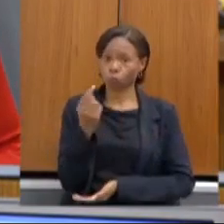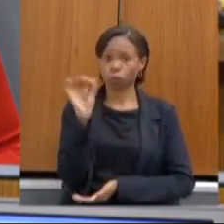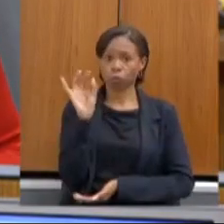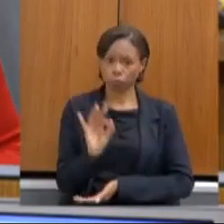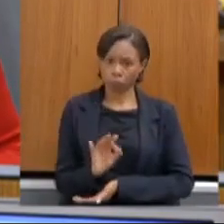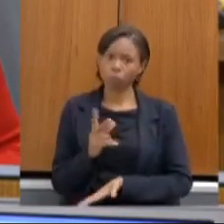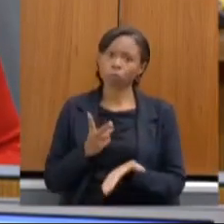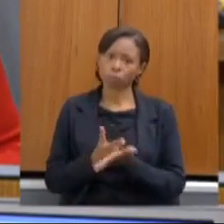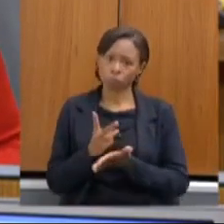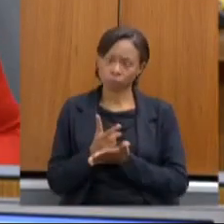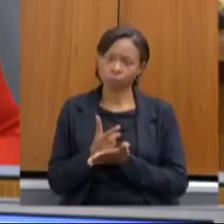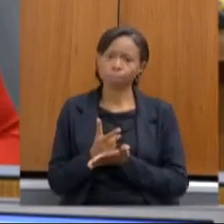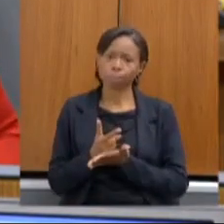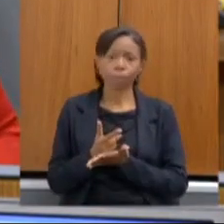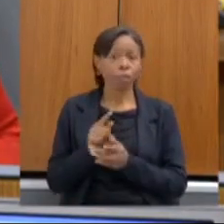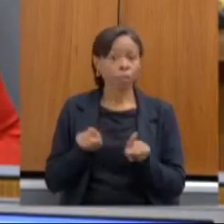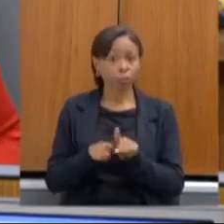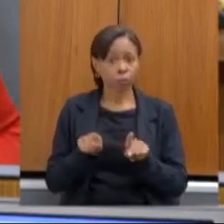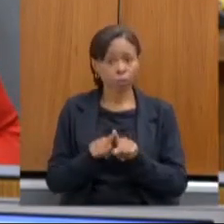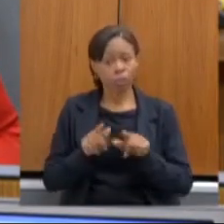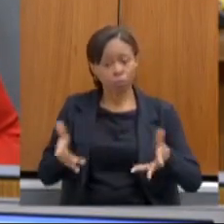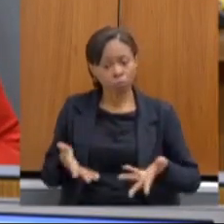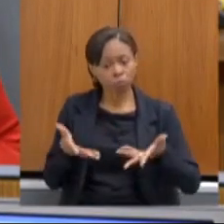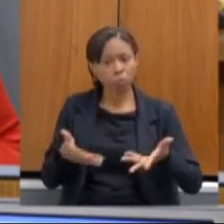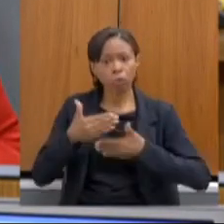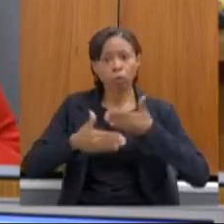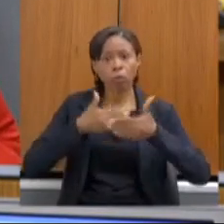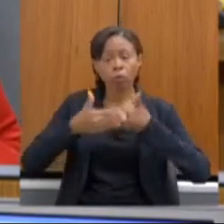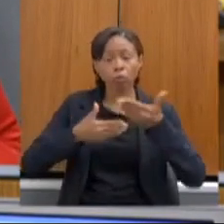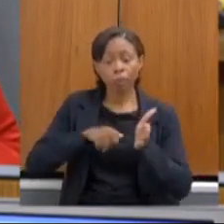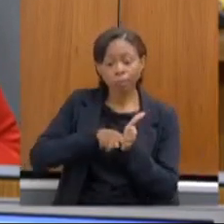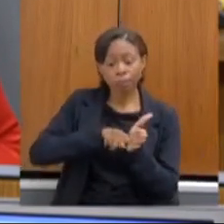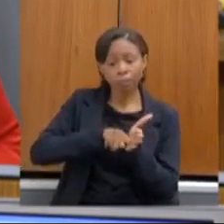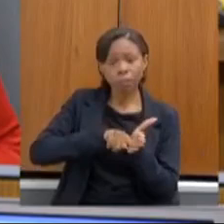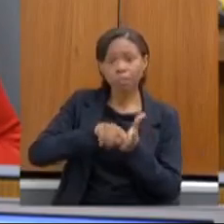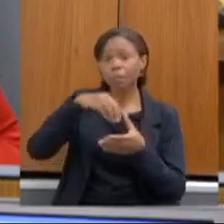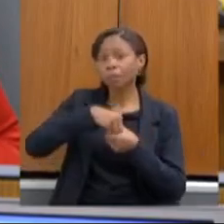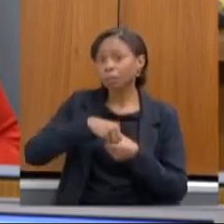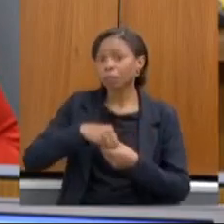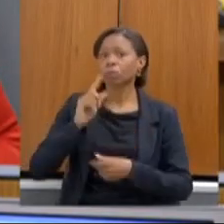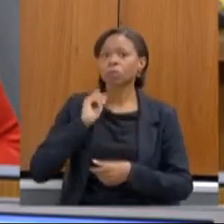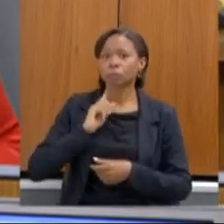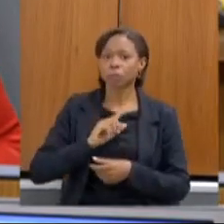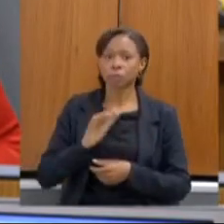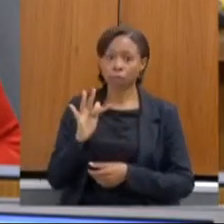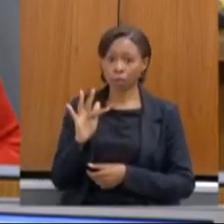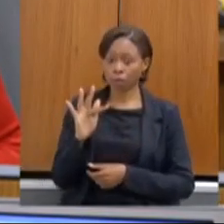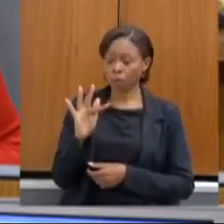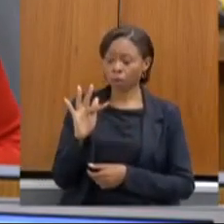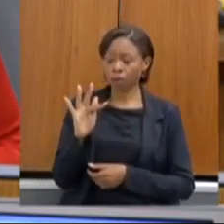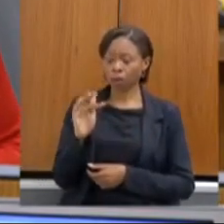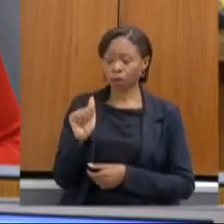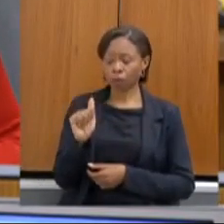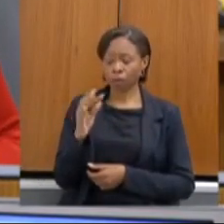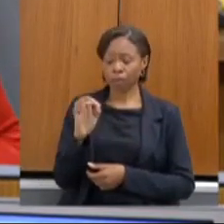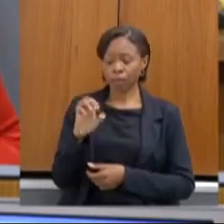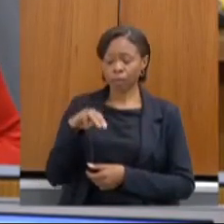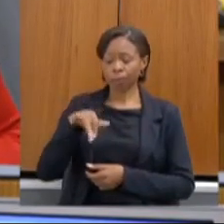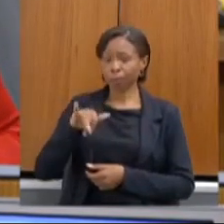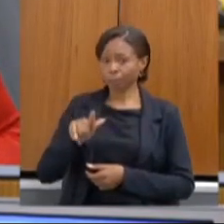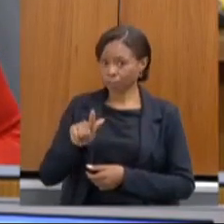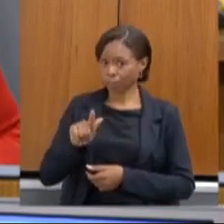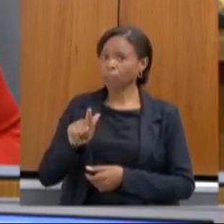e promovendo desenvolvimento da pesquisa no nosso estado a situação da fapemig e ela é é